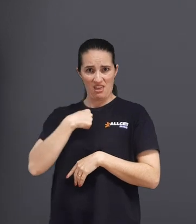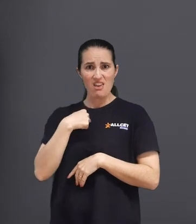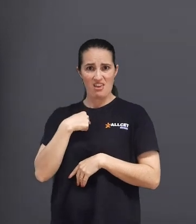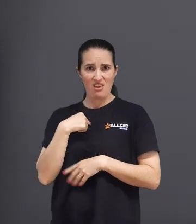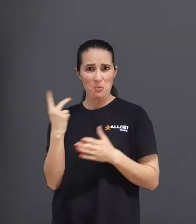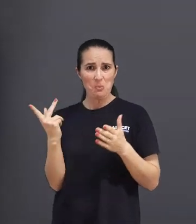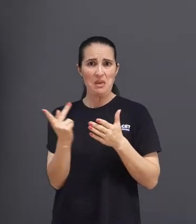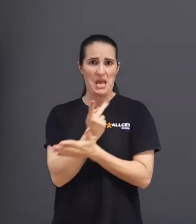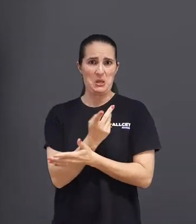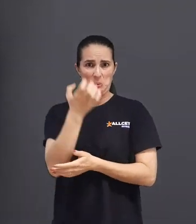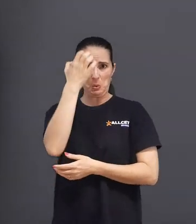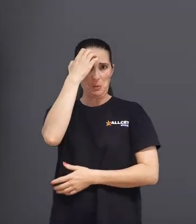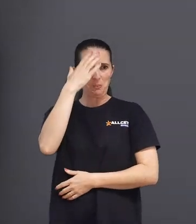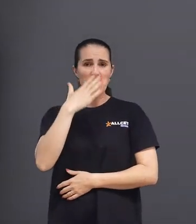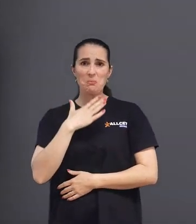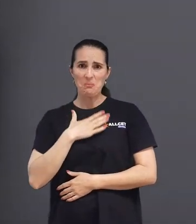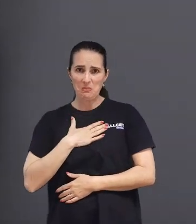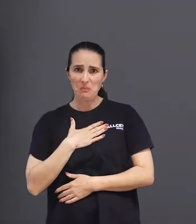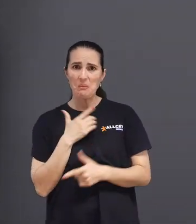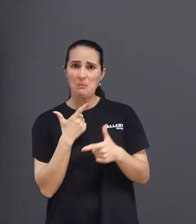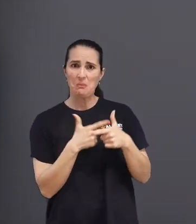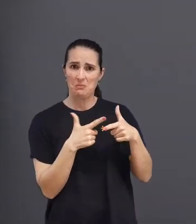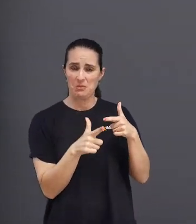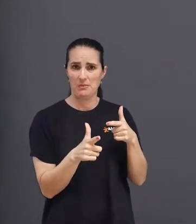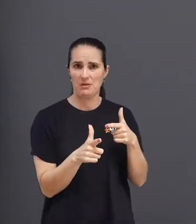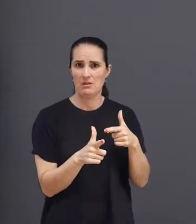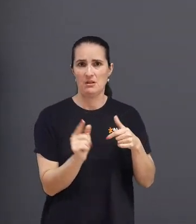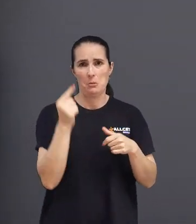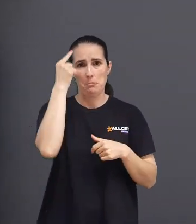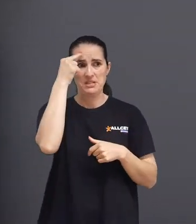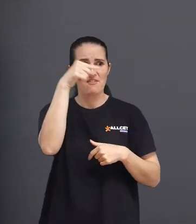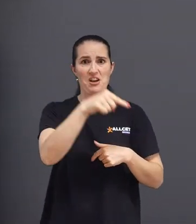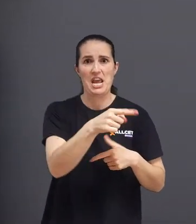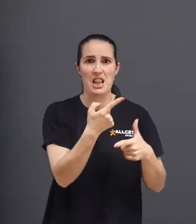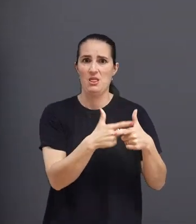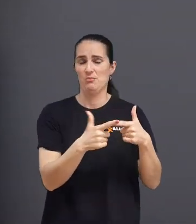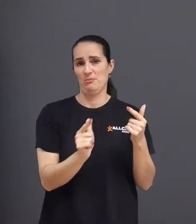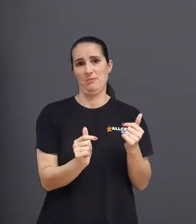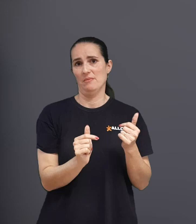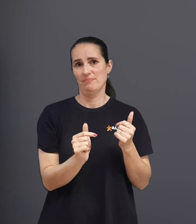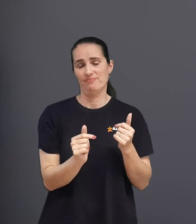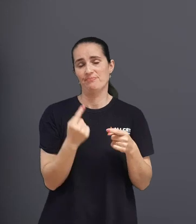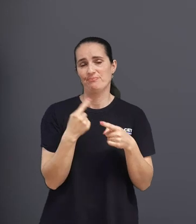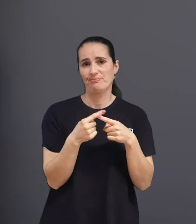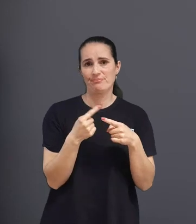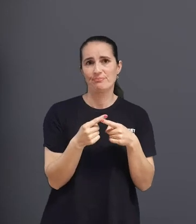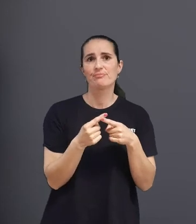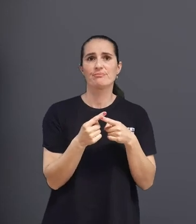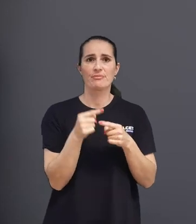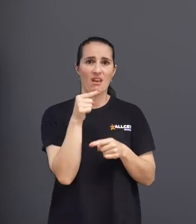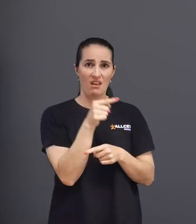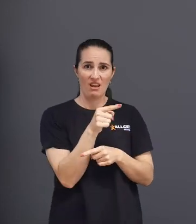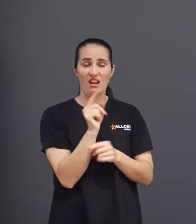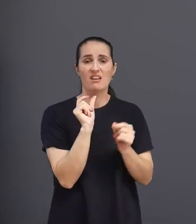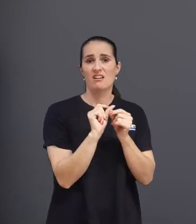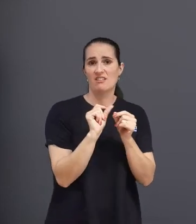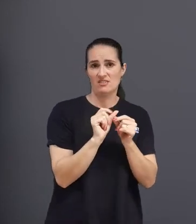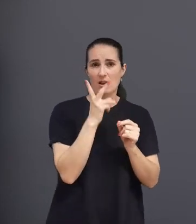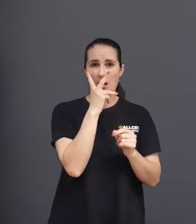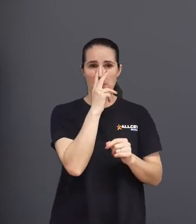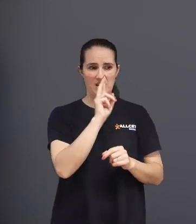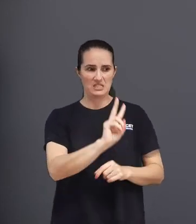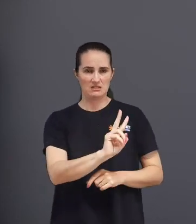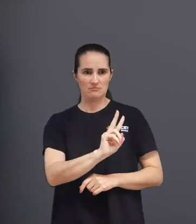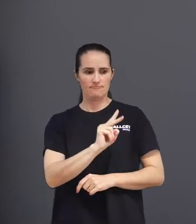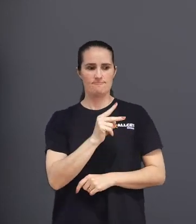quando terminasse a faculdade você ia se divorciar. Mas aí quando foi no final do último